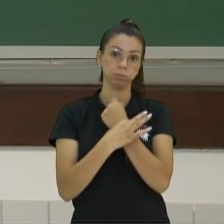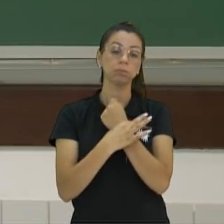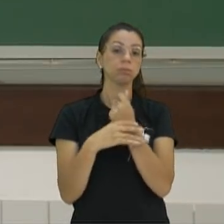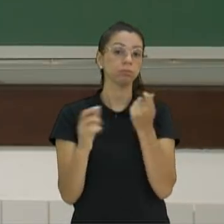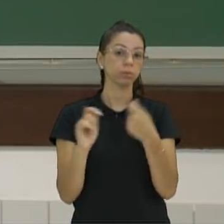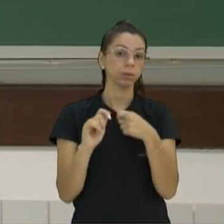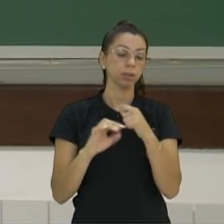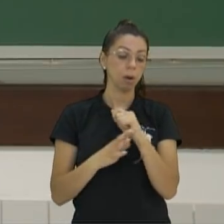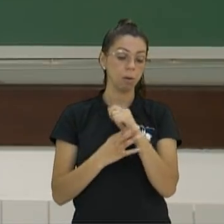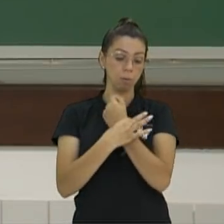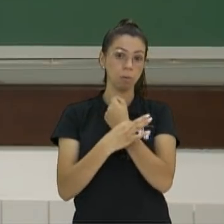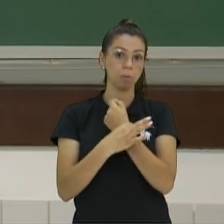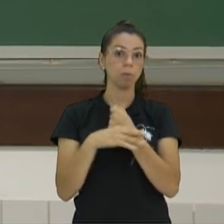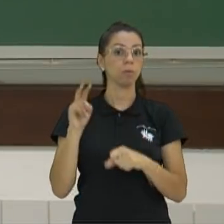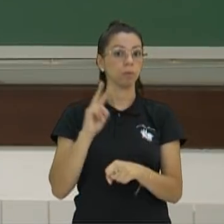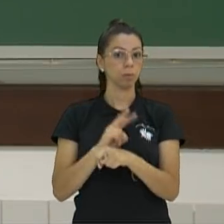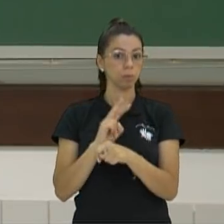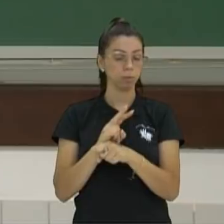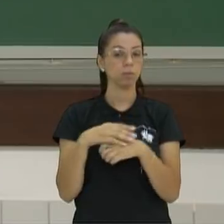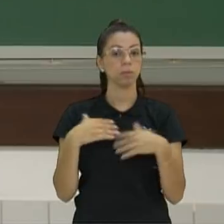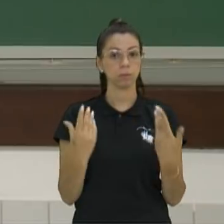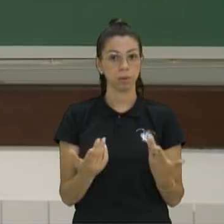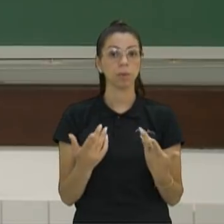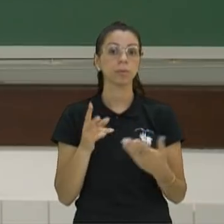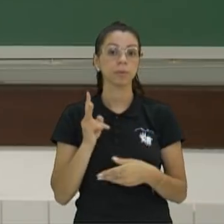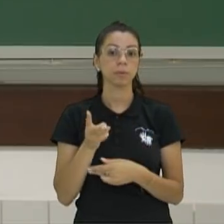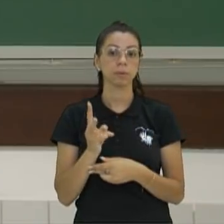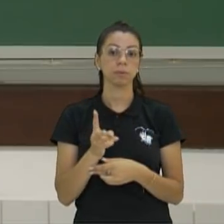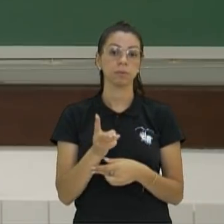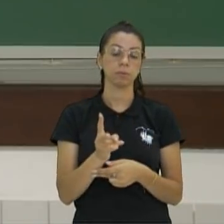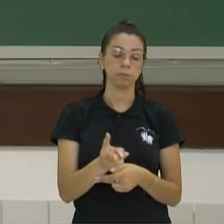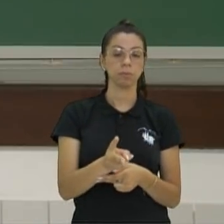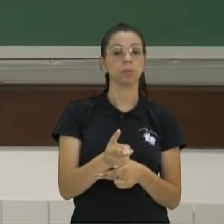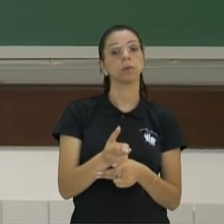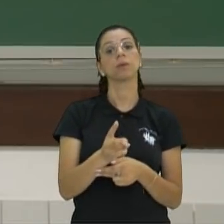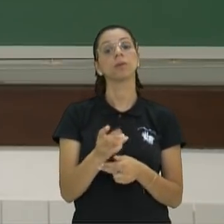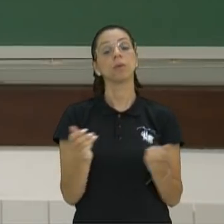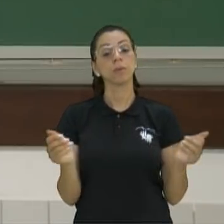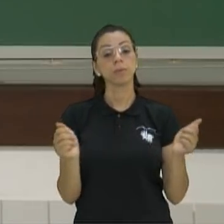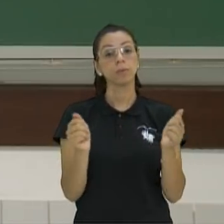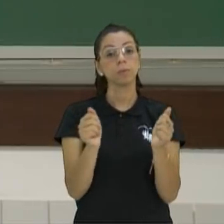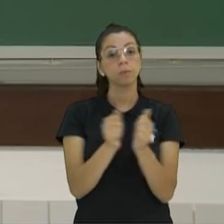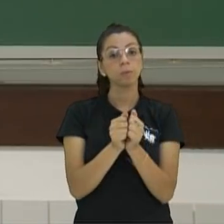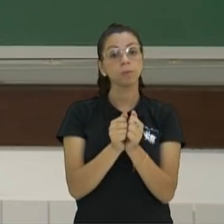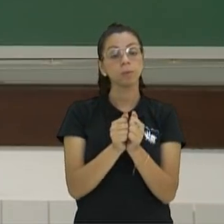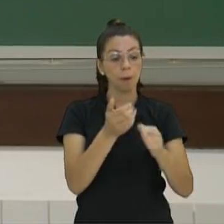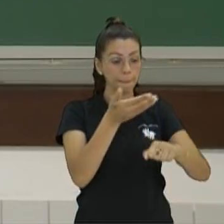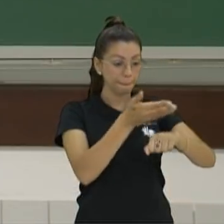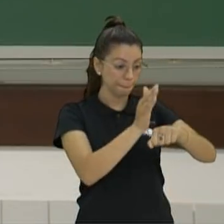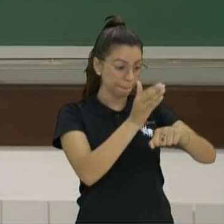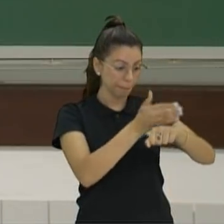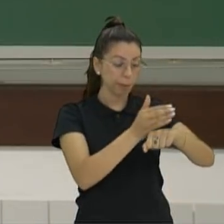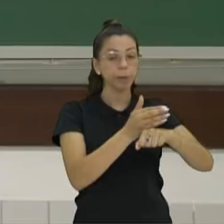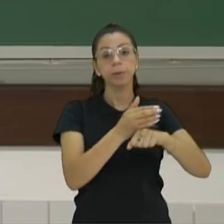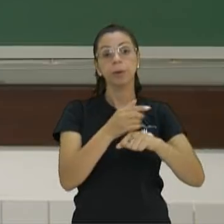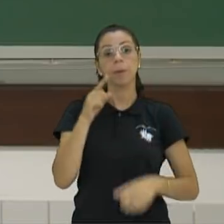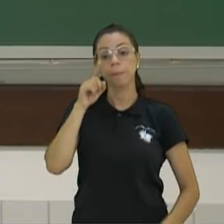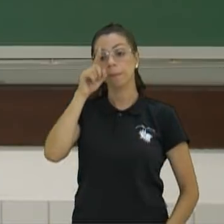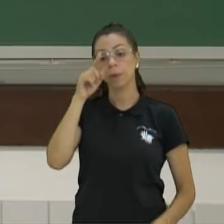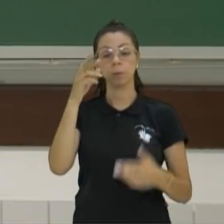as práticas de aventura, elas sempre são acompanhadas de uma responsabilidade